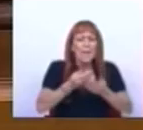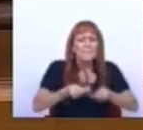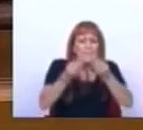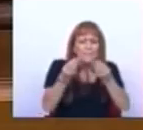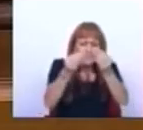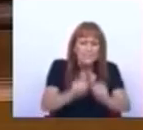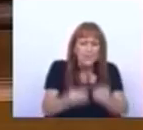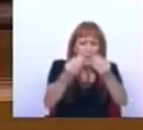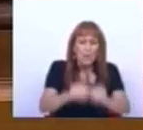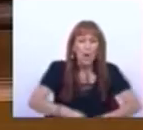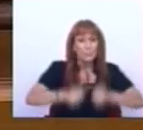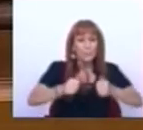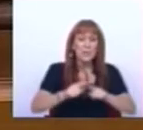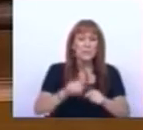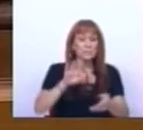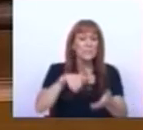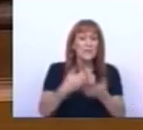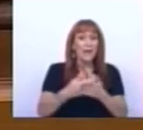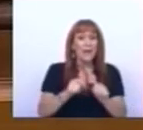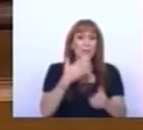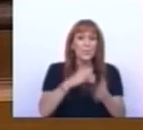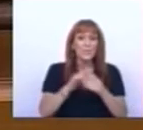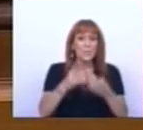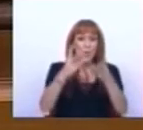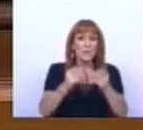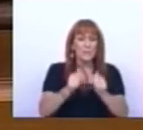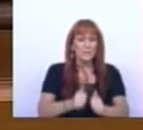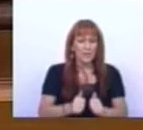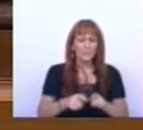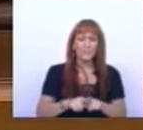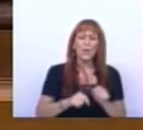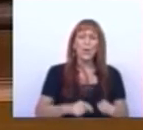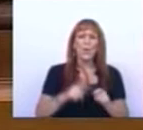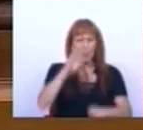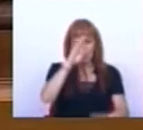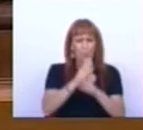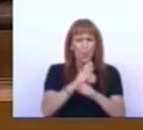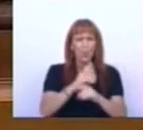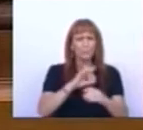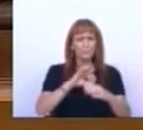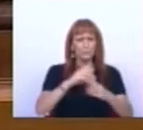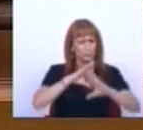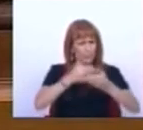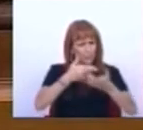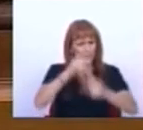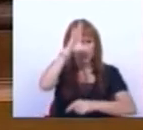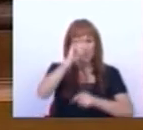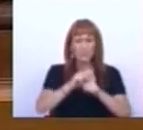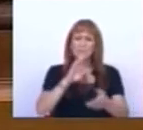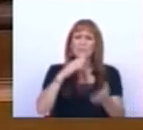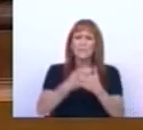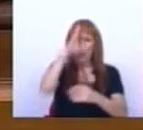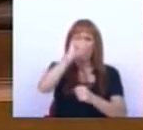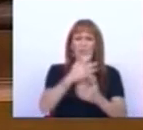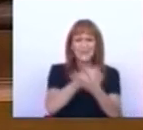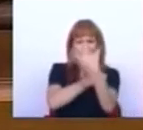melhoria substancial e a consequente viabilização do orçamento. Um empenhamento sério no diálogo com o Governo, fazendo chegar ao Executivo